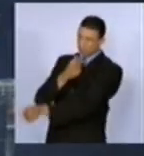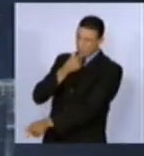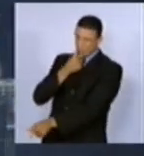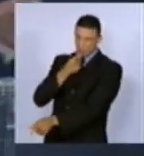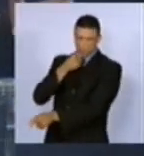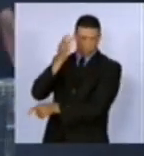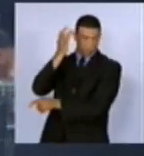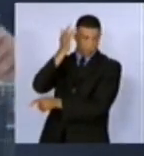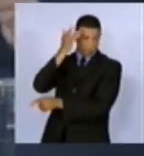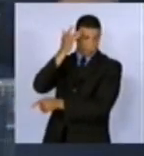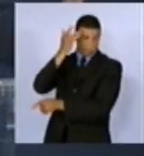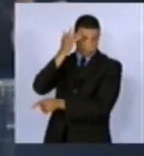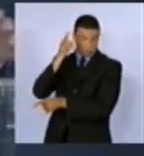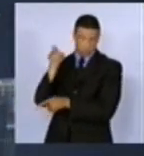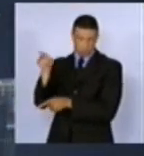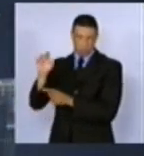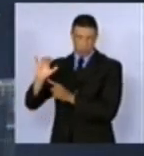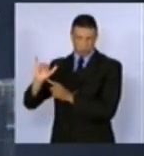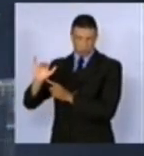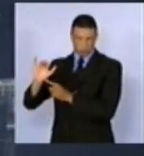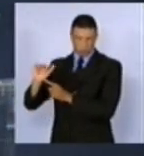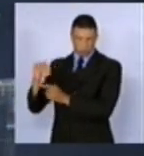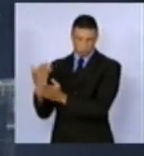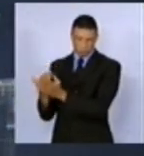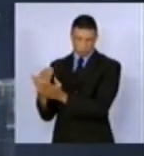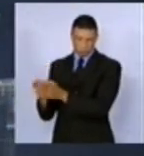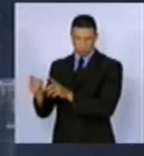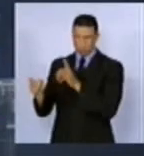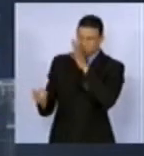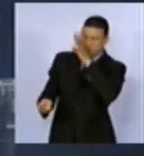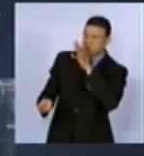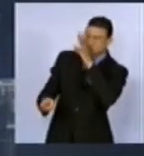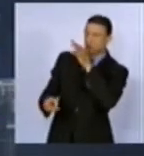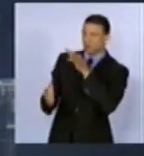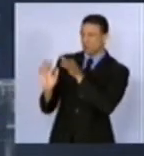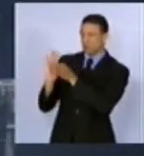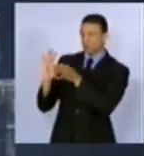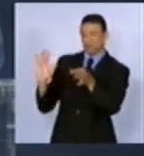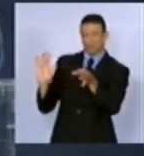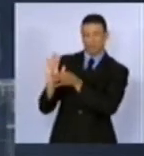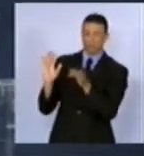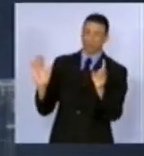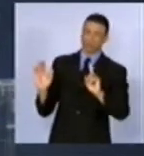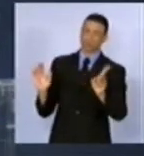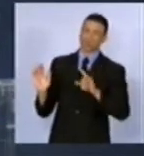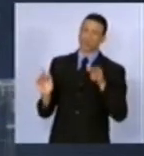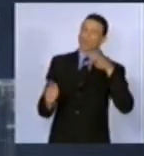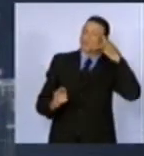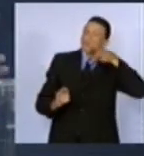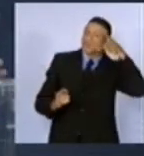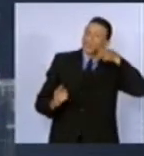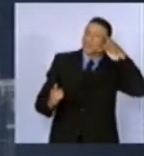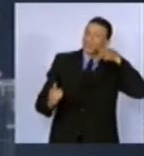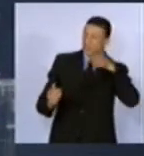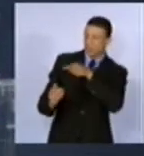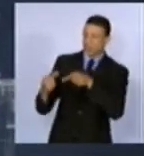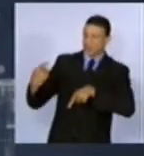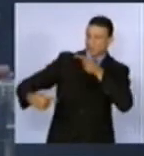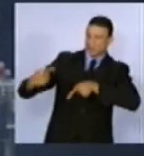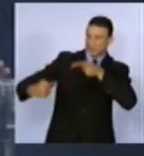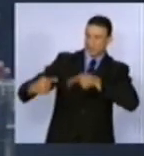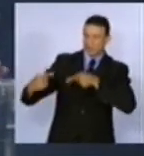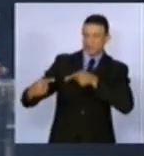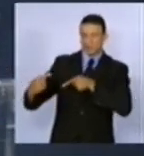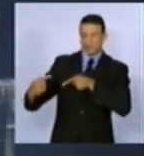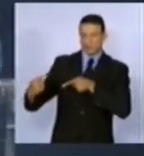o que prova que cientistas não devem se meter dá palpite em política né mas ele foi guilhotinado